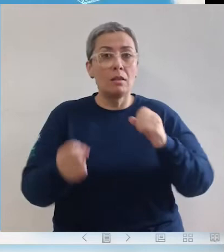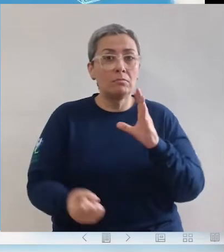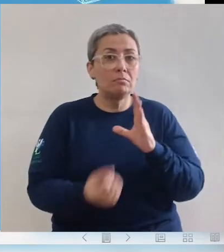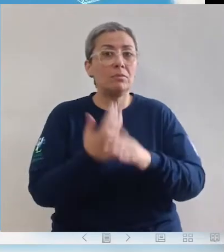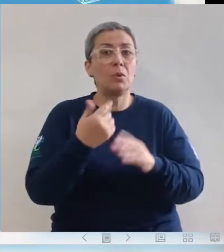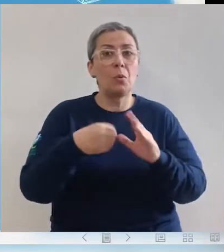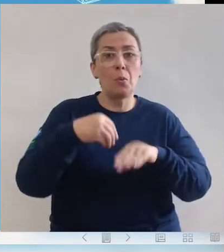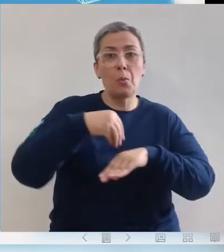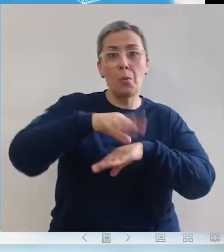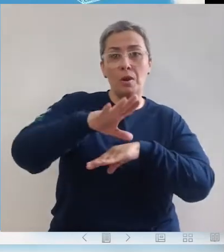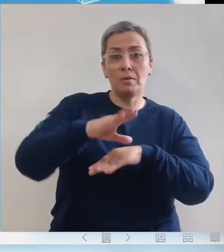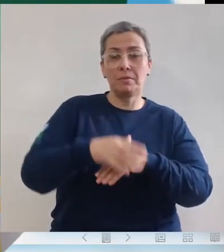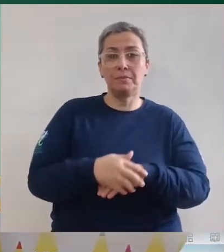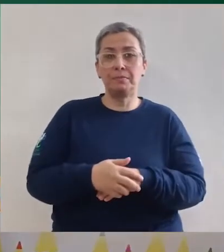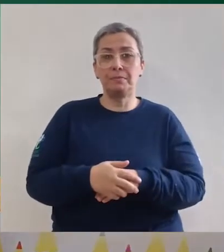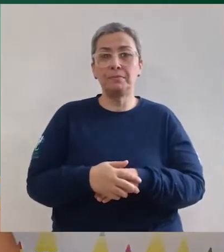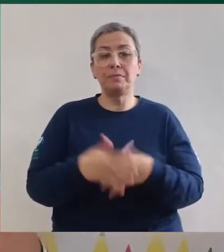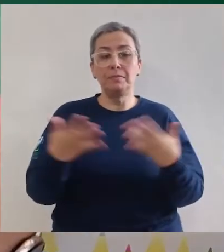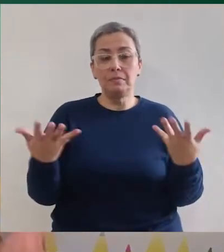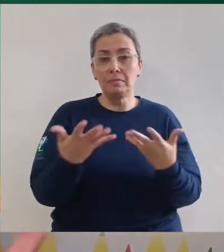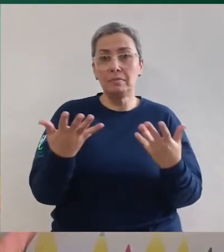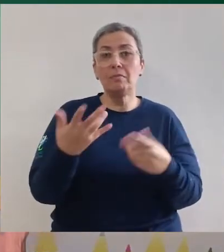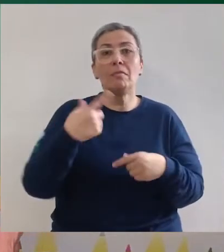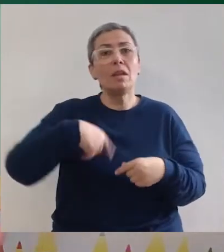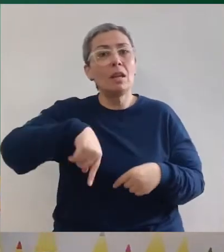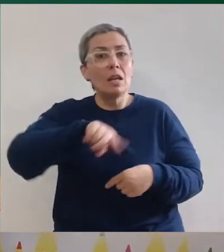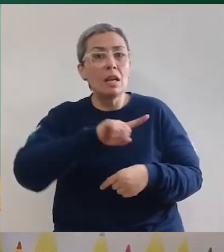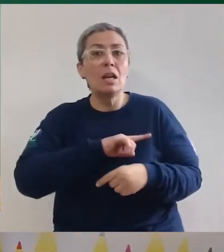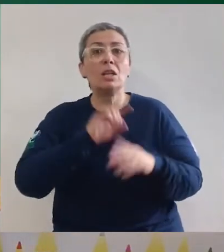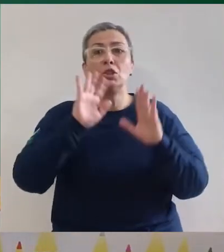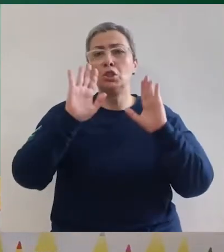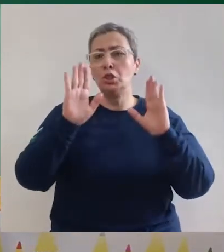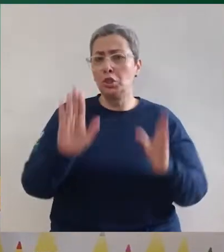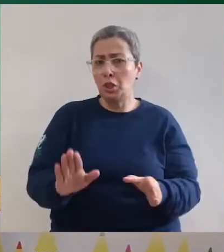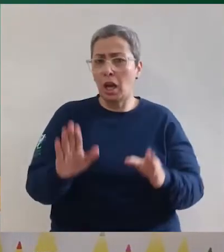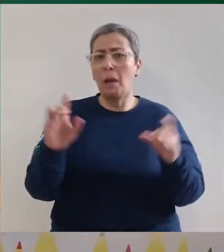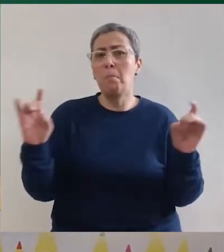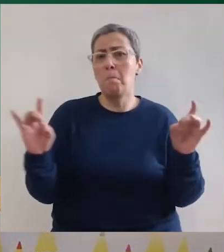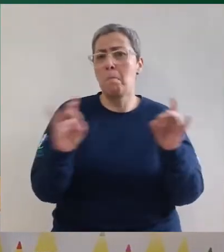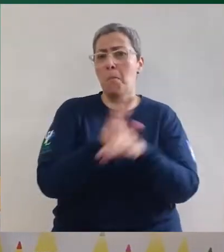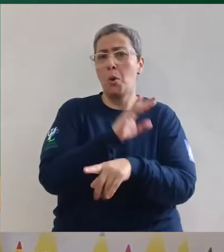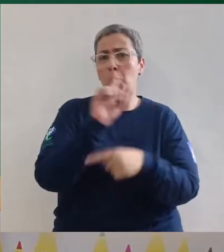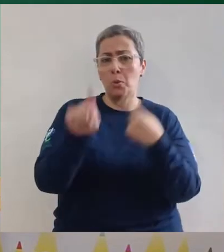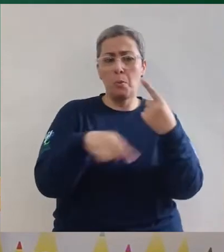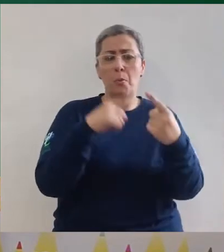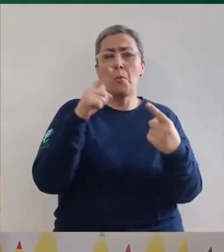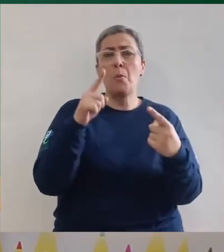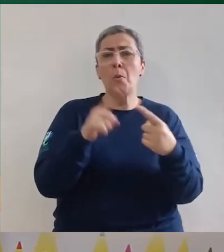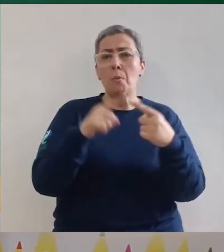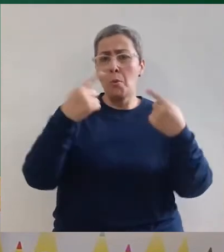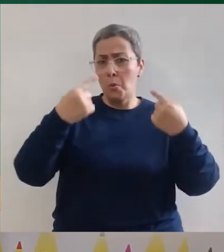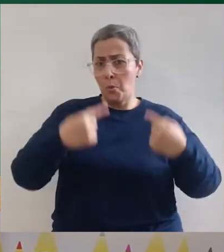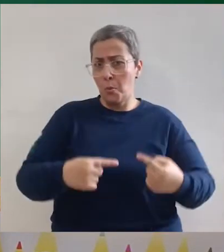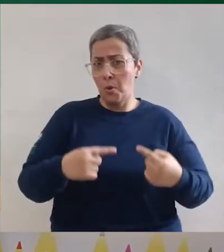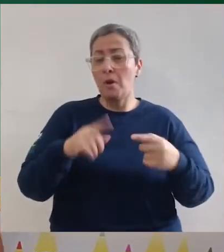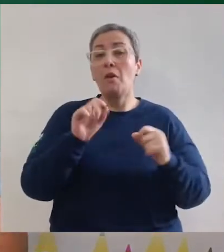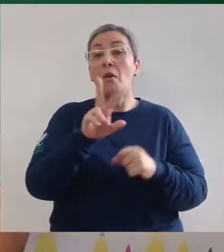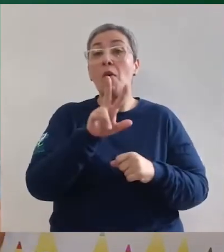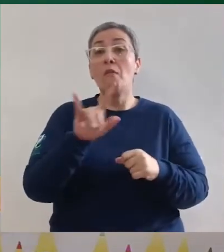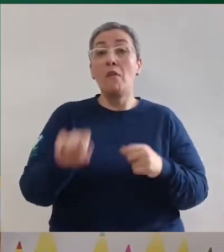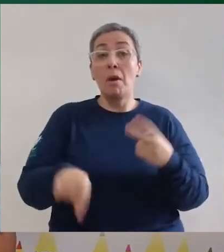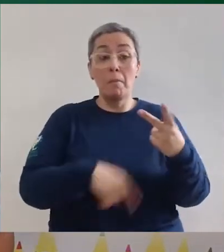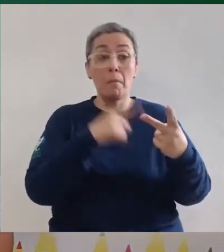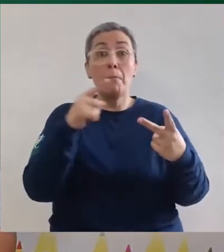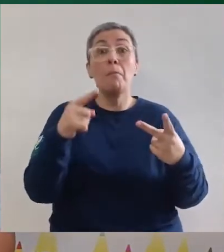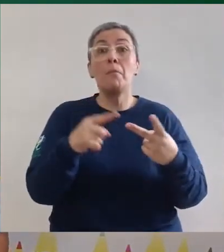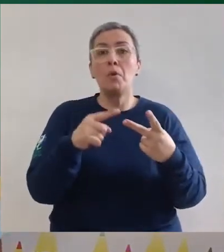está lançado. Agora que vocês já cumpriram essa primeira parte do desafio,